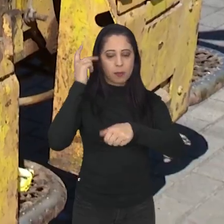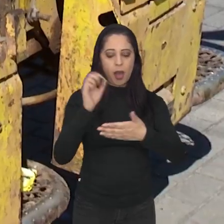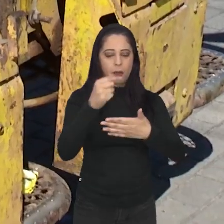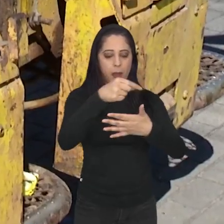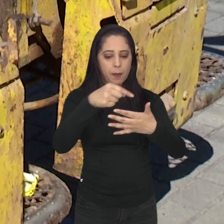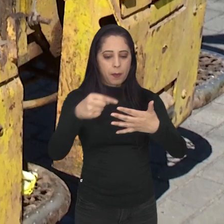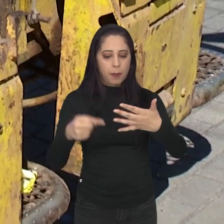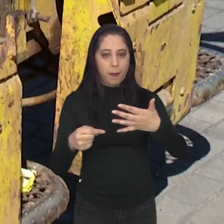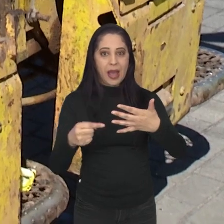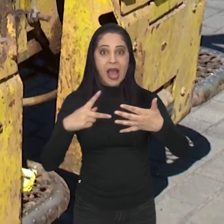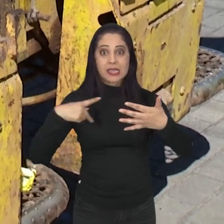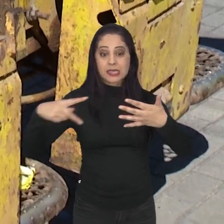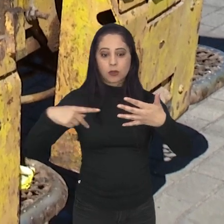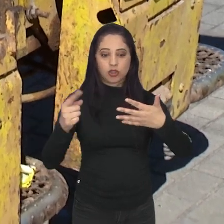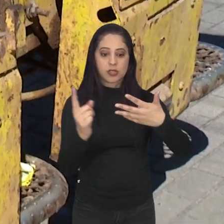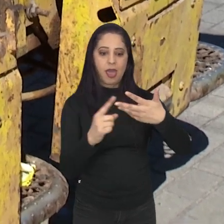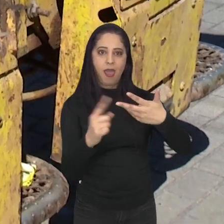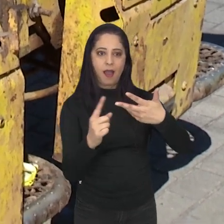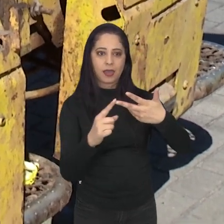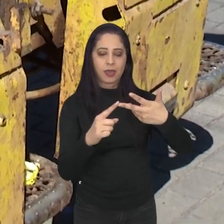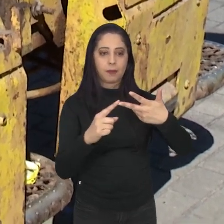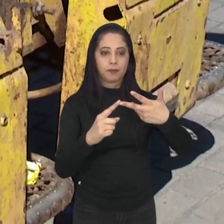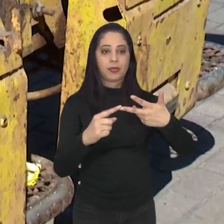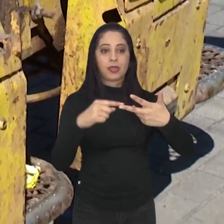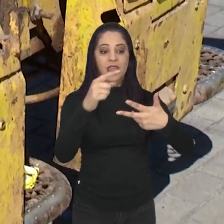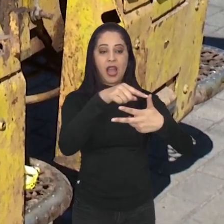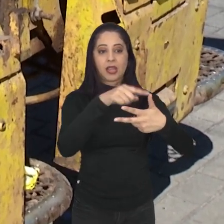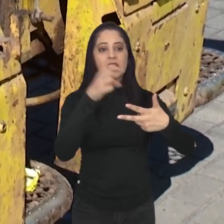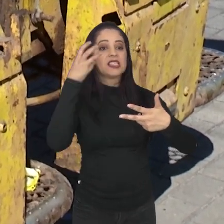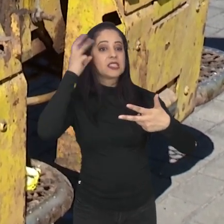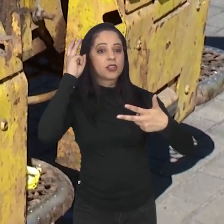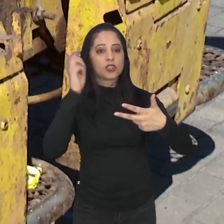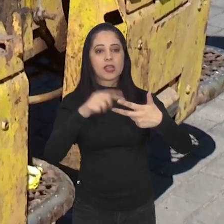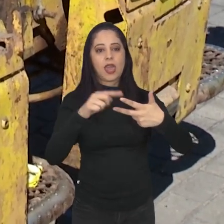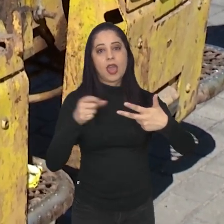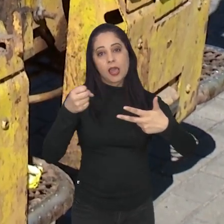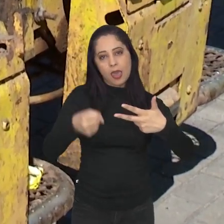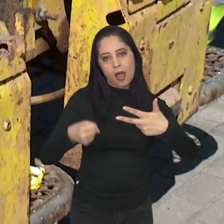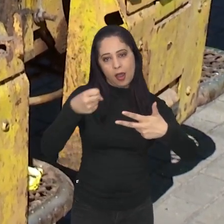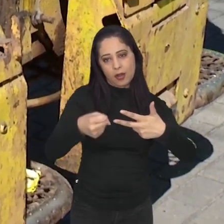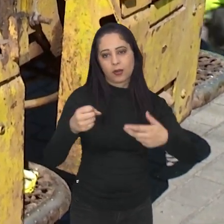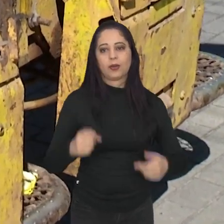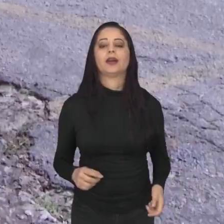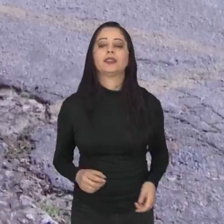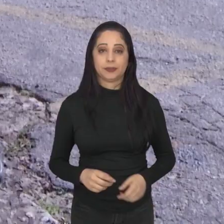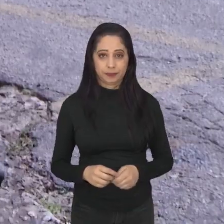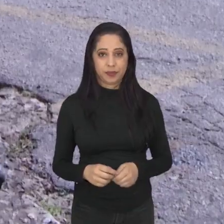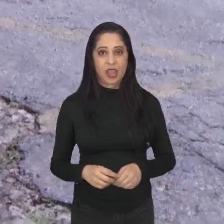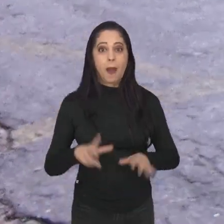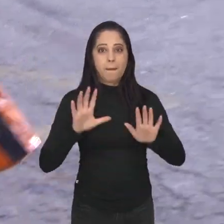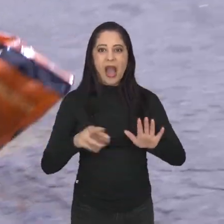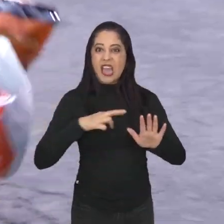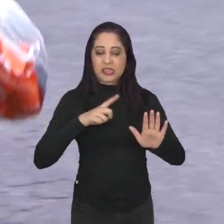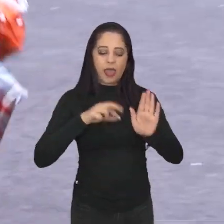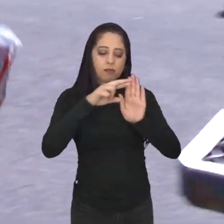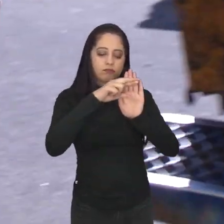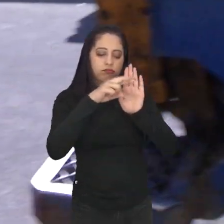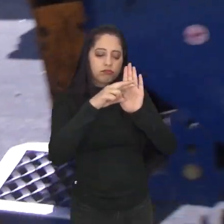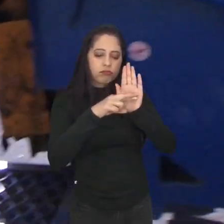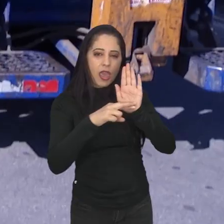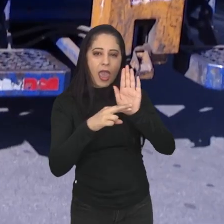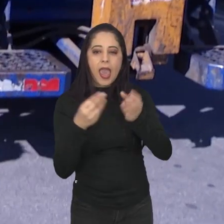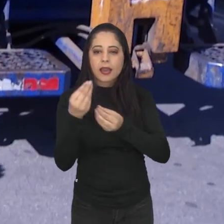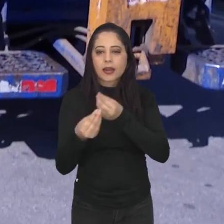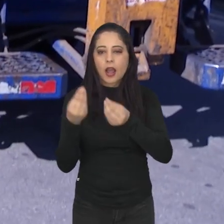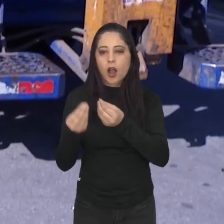atrás apenas de Santo André e Araraquara e aqui em São José desde 2015 um plano Municipal estabelece